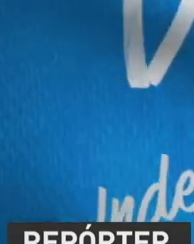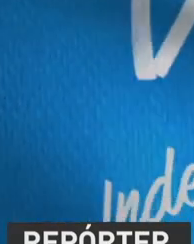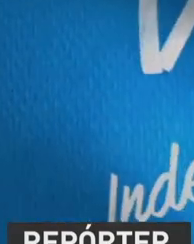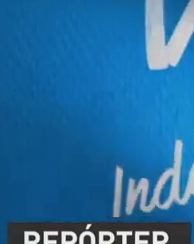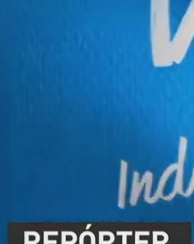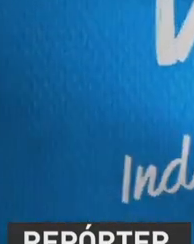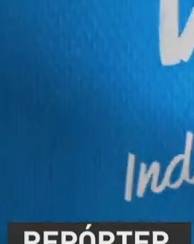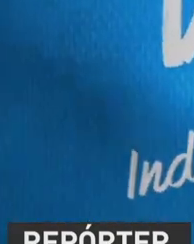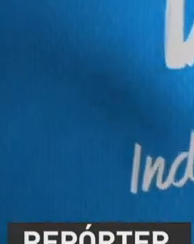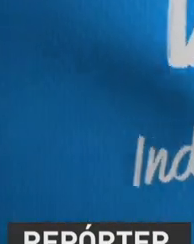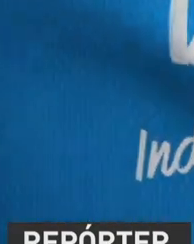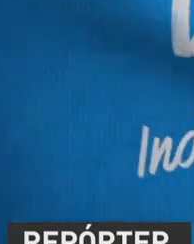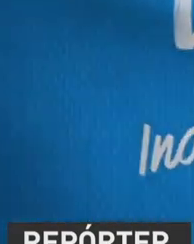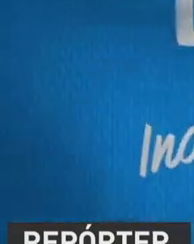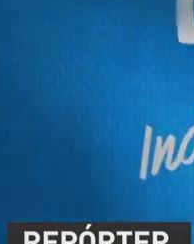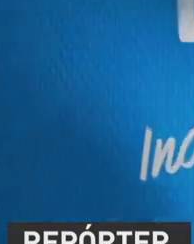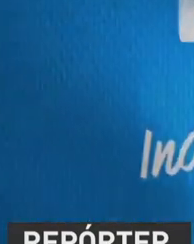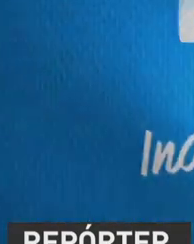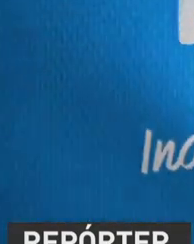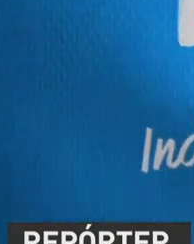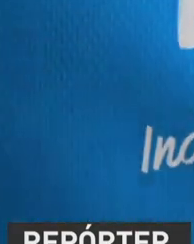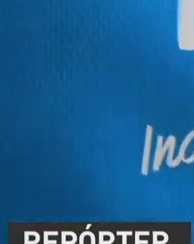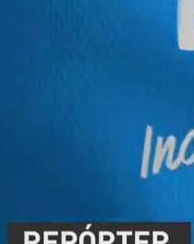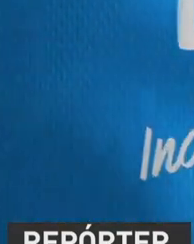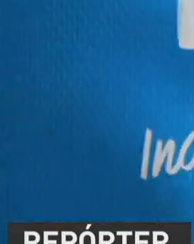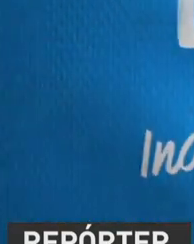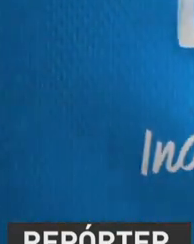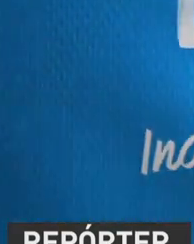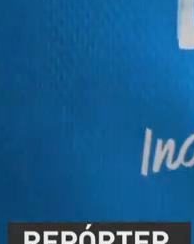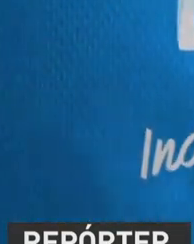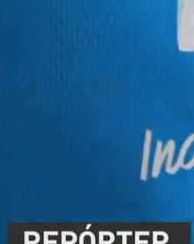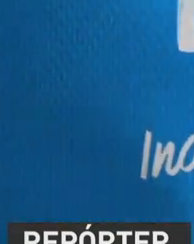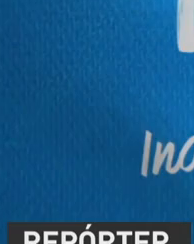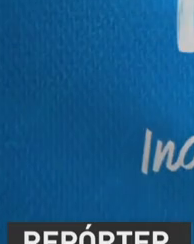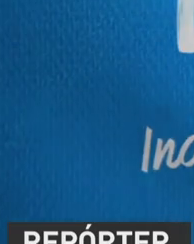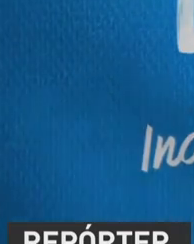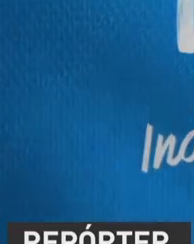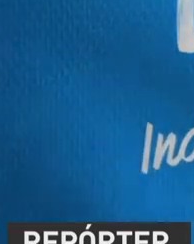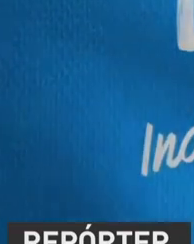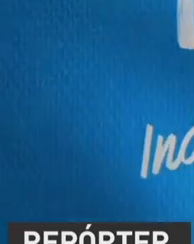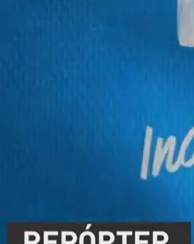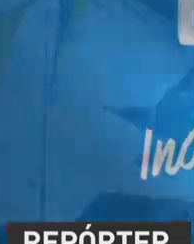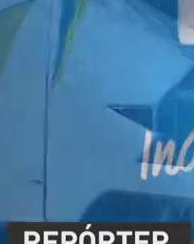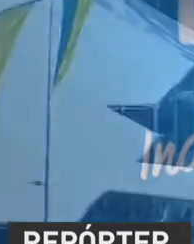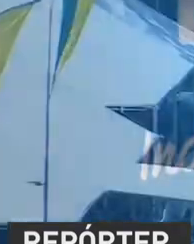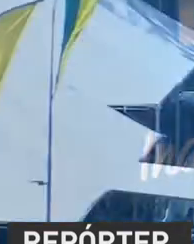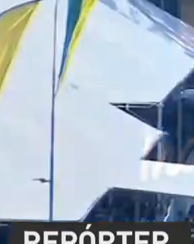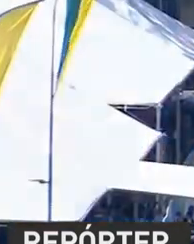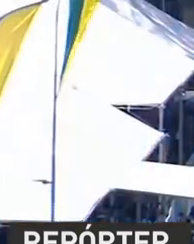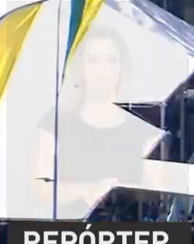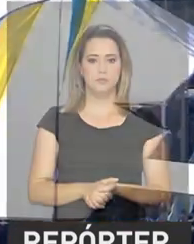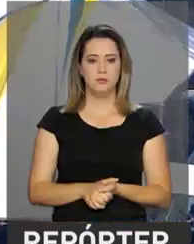Viva a sua Independência, 7 de setembro.